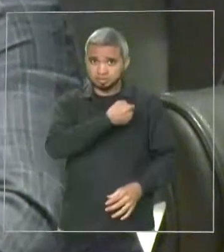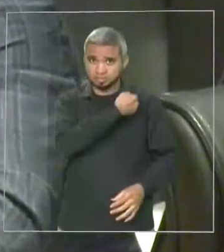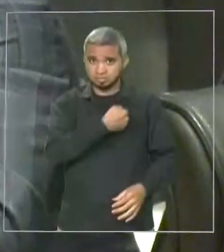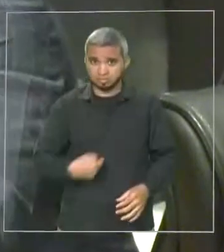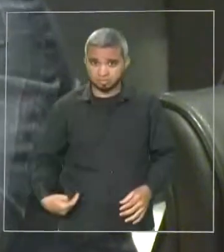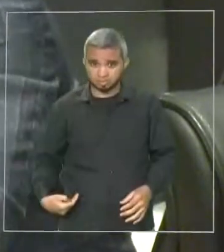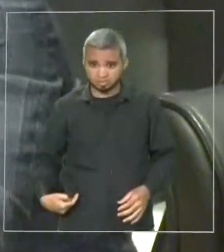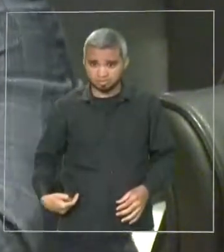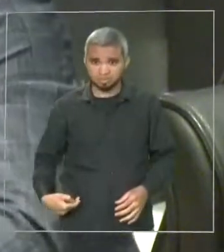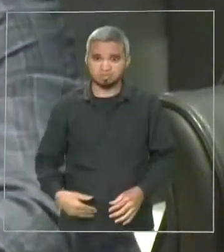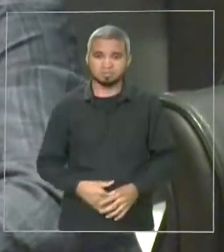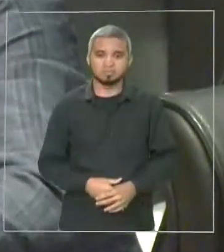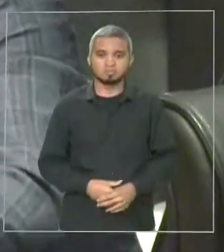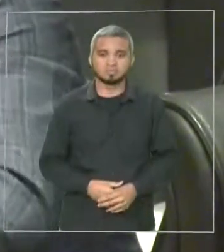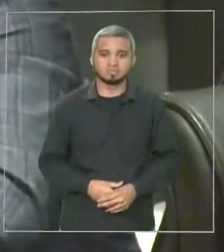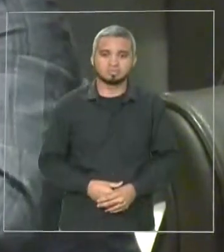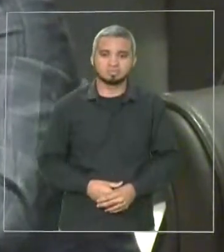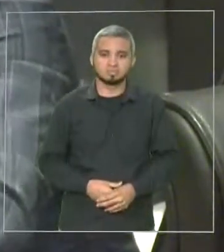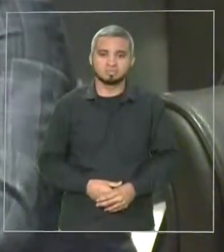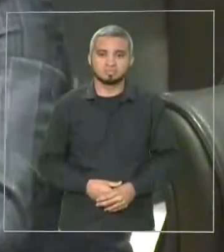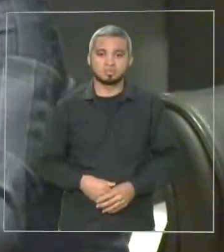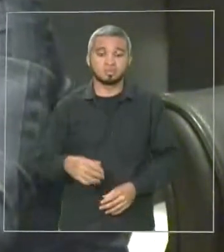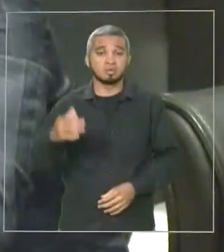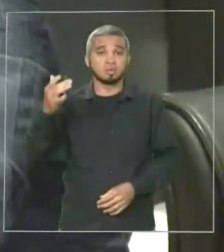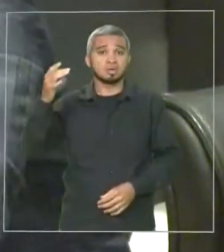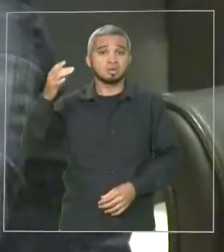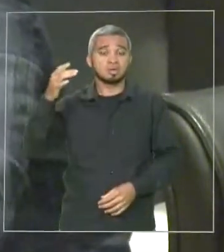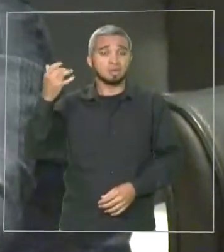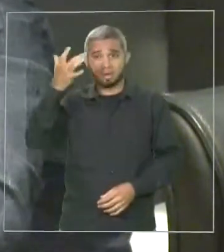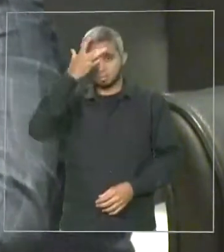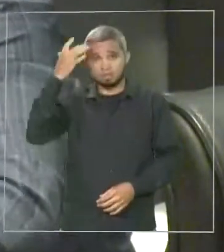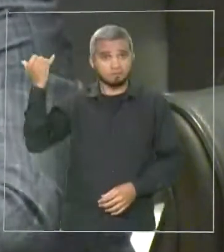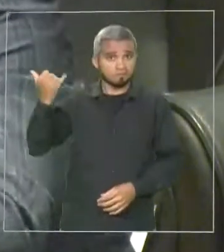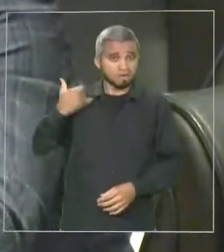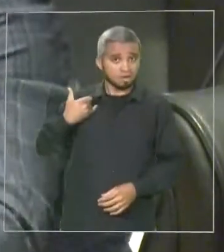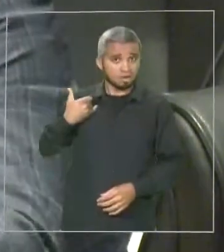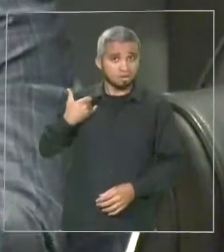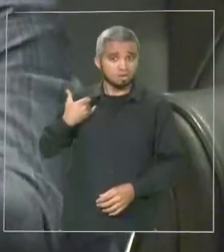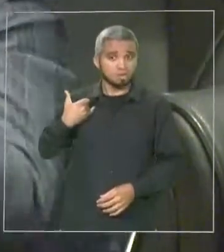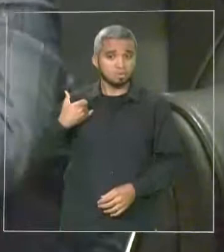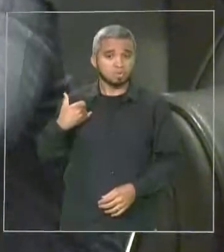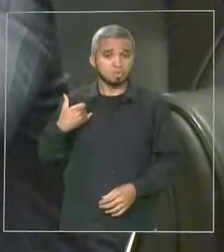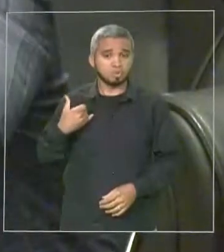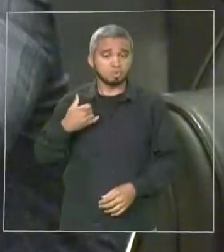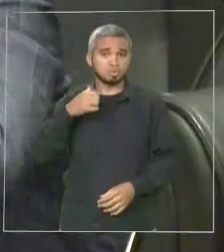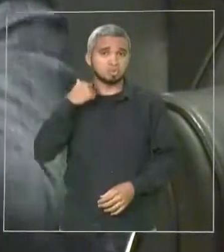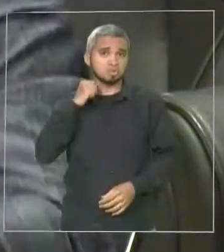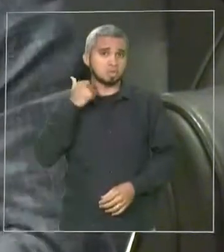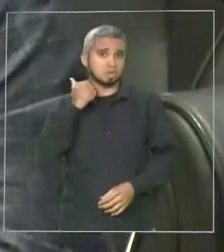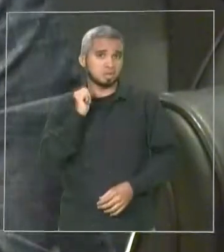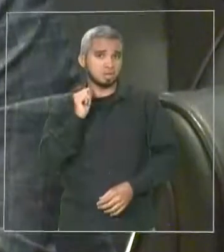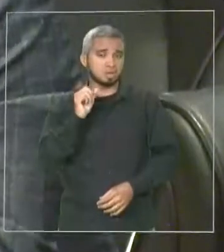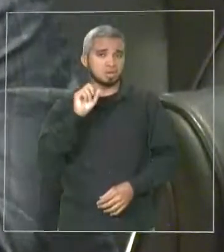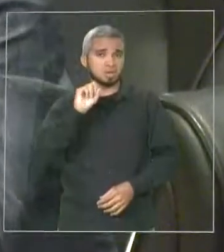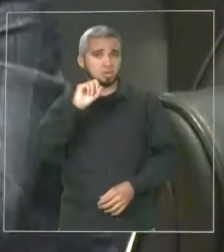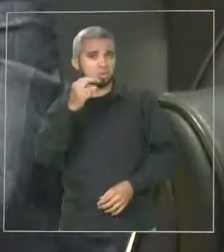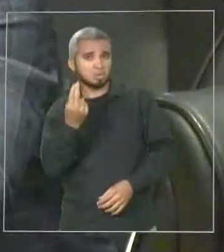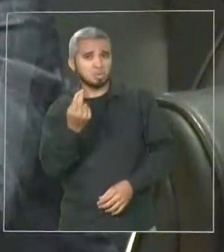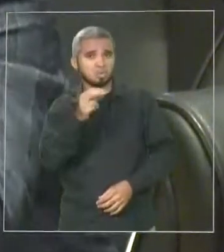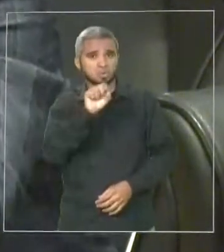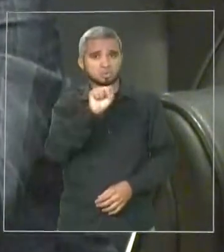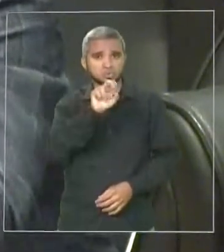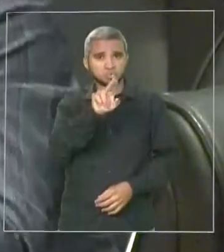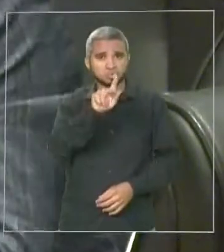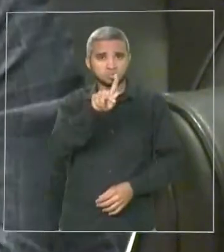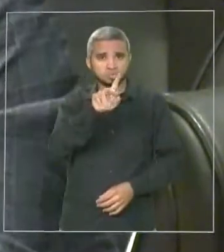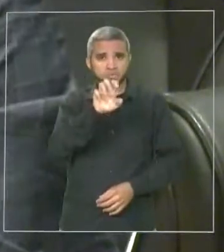o que eu ouvi do superintendente, não sei se é o superintendente ou o delegado aqui do Estado do Maranhão, mas que deu a